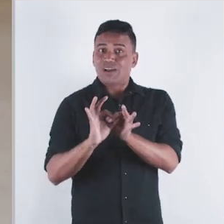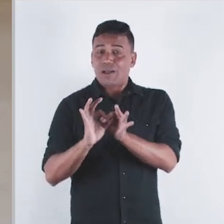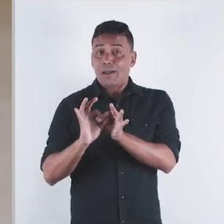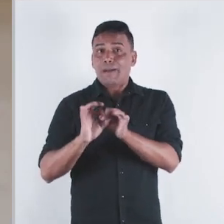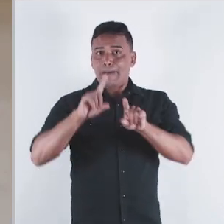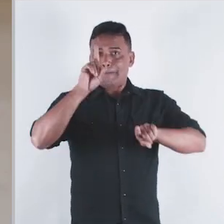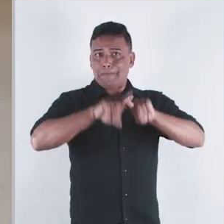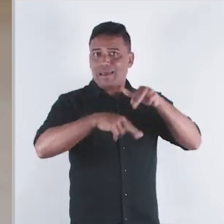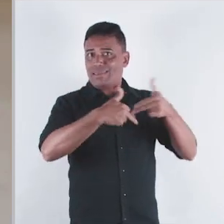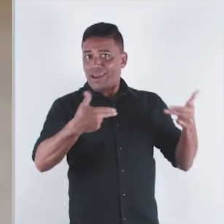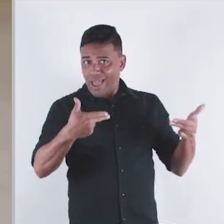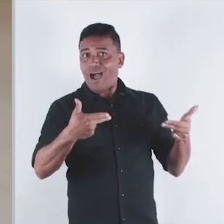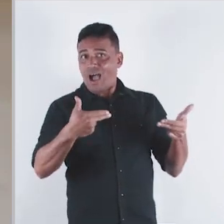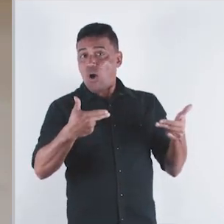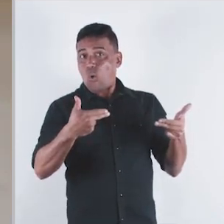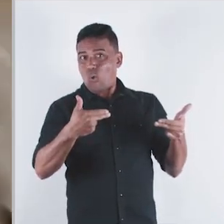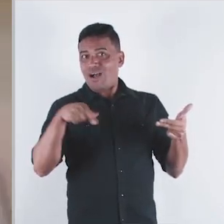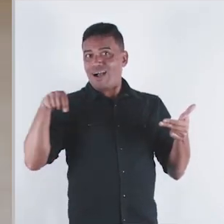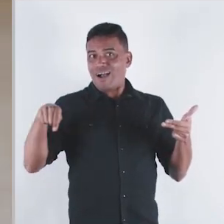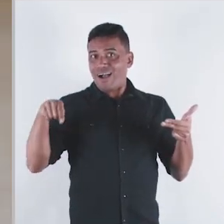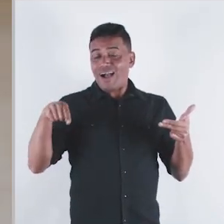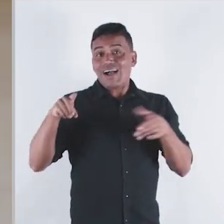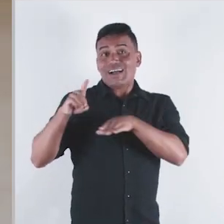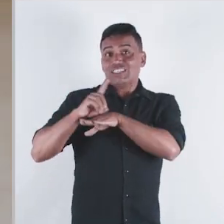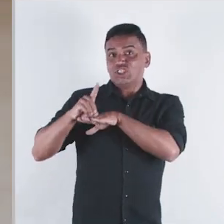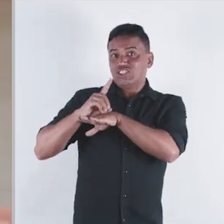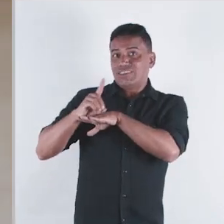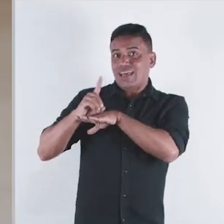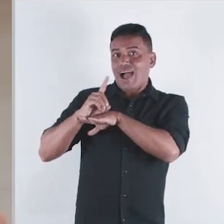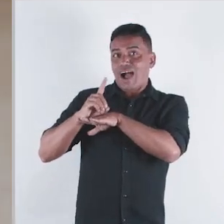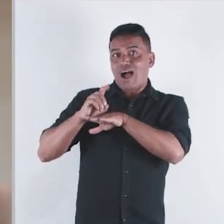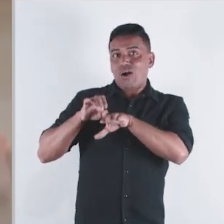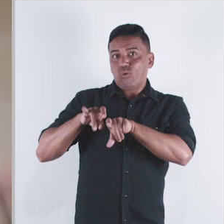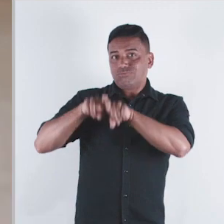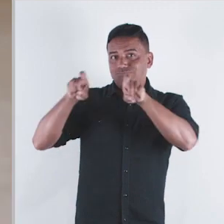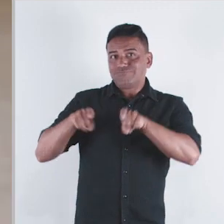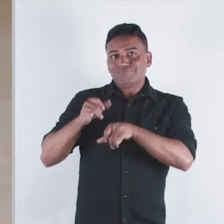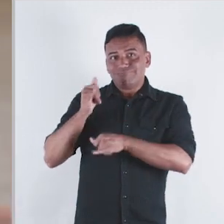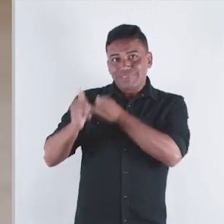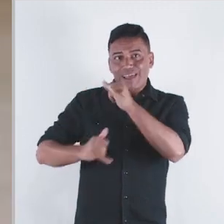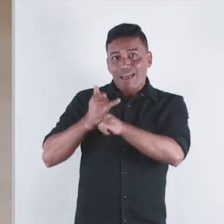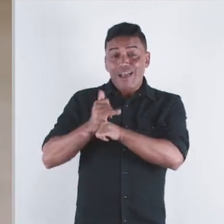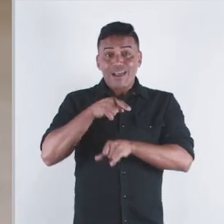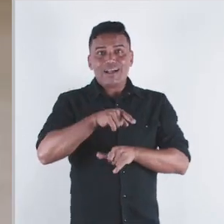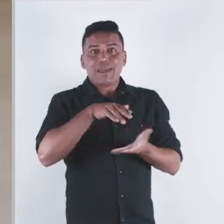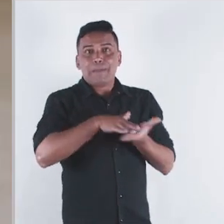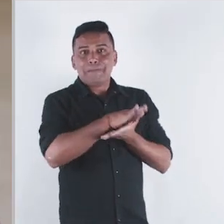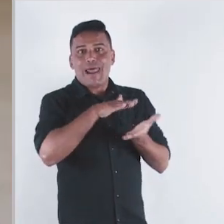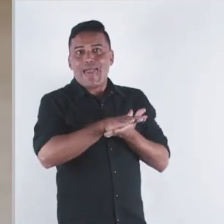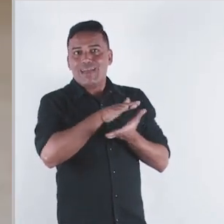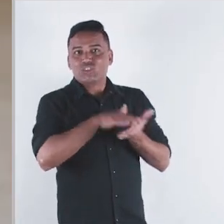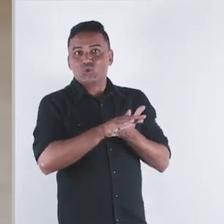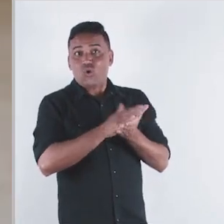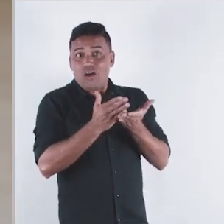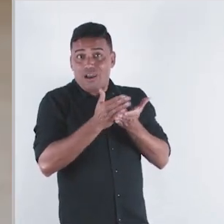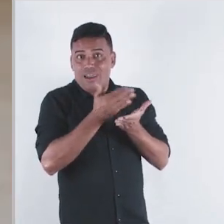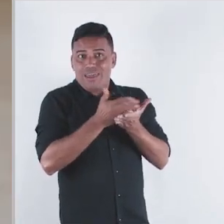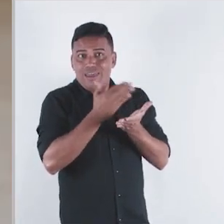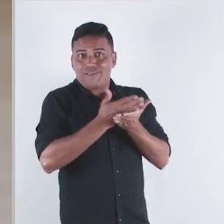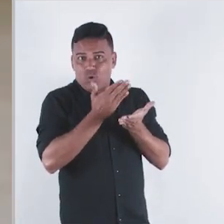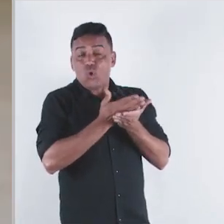a materialidade digital, e outra materialidade, que é a materialidade impressa, que nós vemos surgir coisas